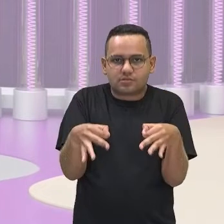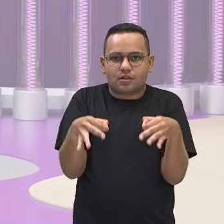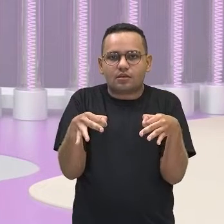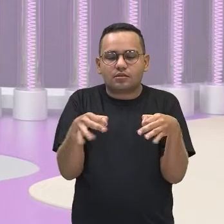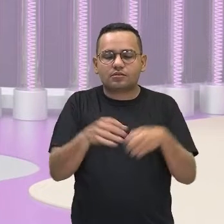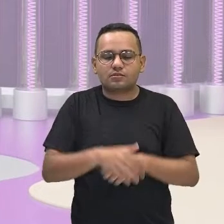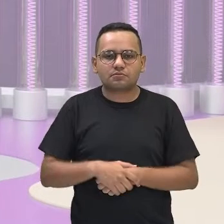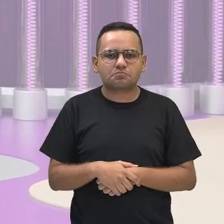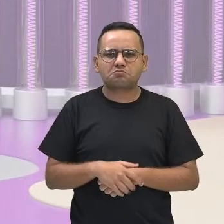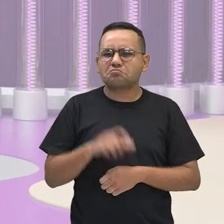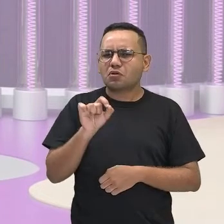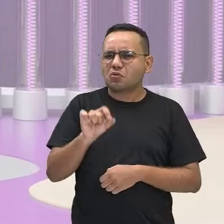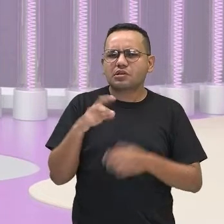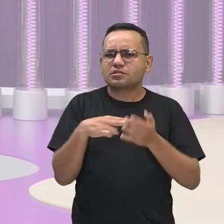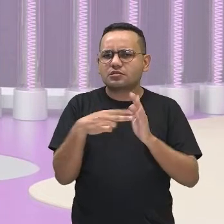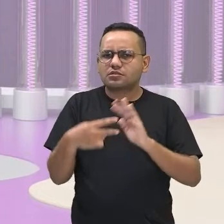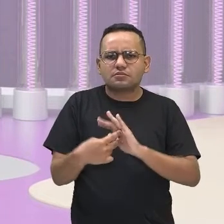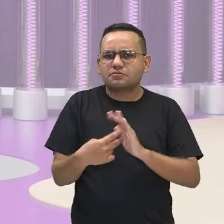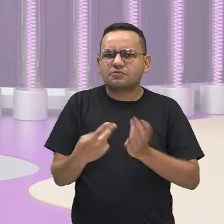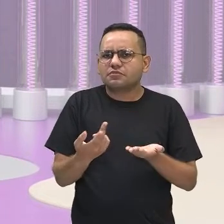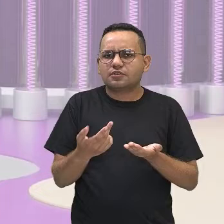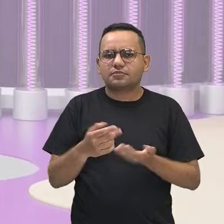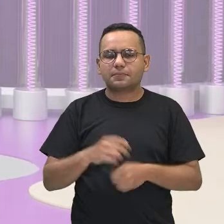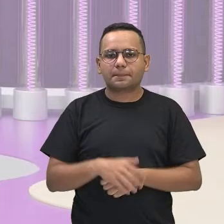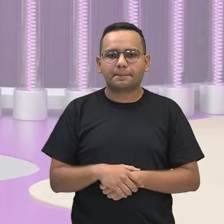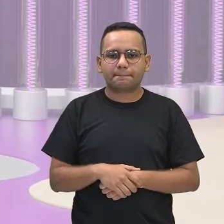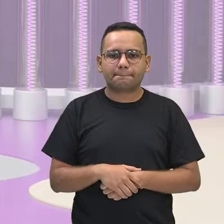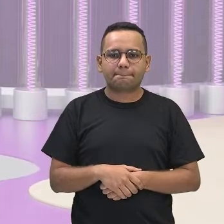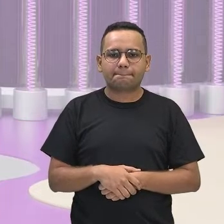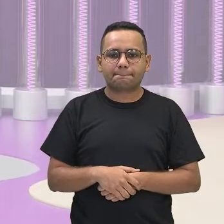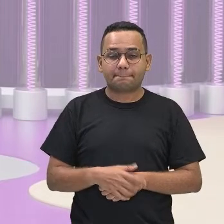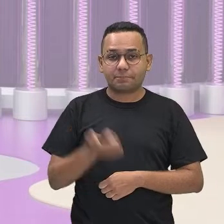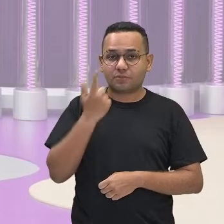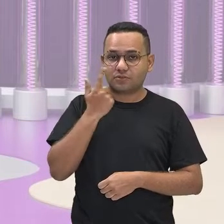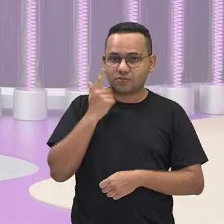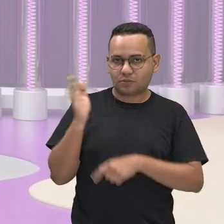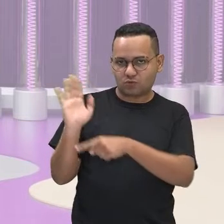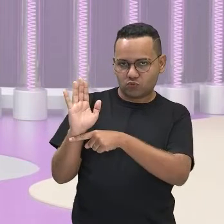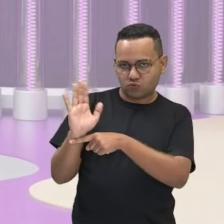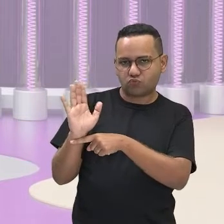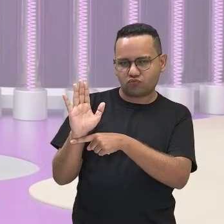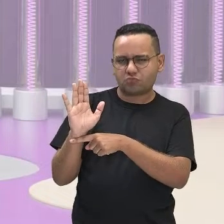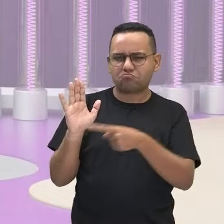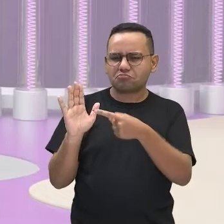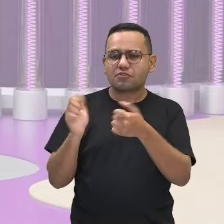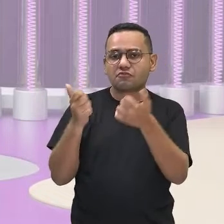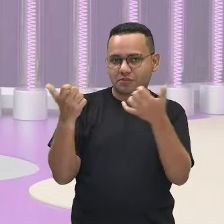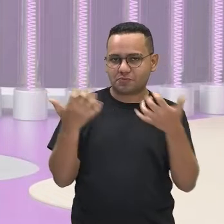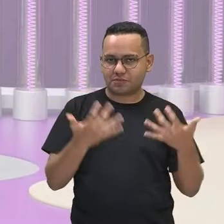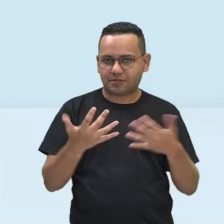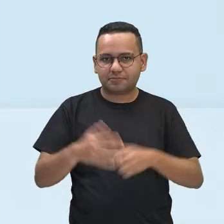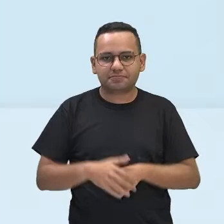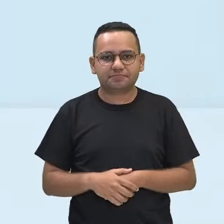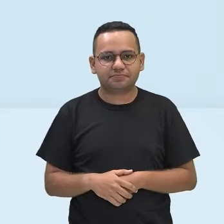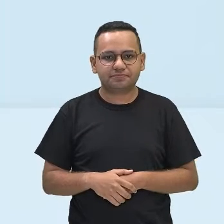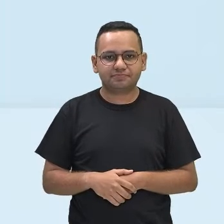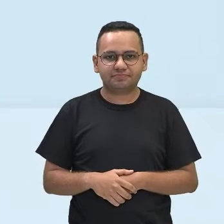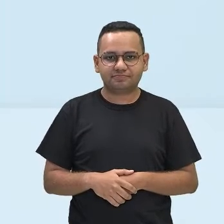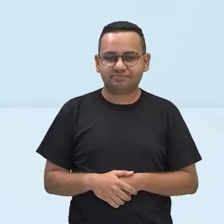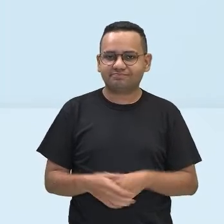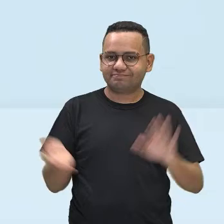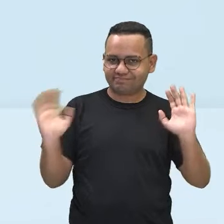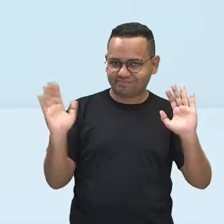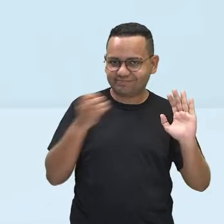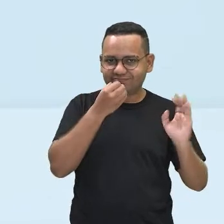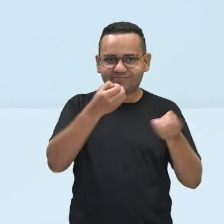dizer, professor Alexandre? Então, vamos agora assistir um vídeo aí falando um pouco sobre isso. Vamos lá. Olá,